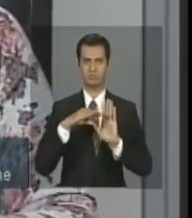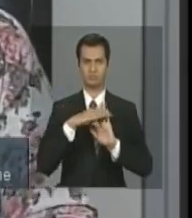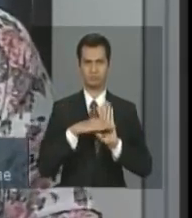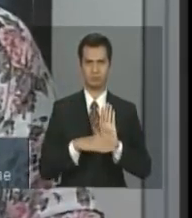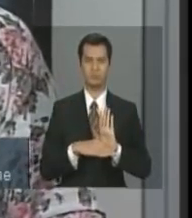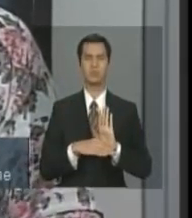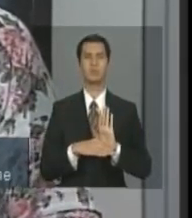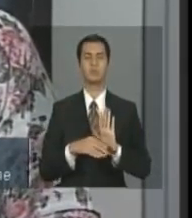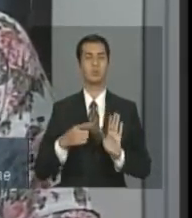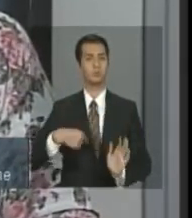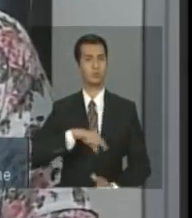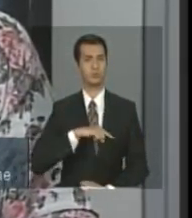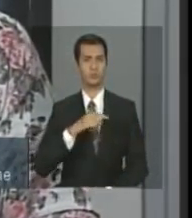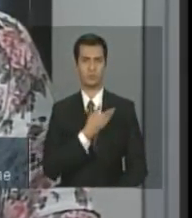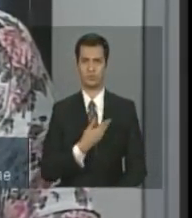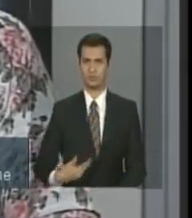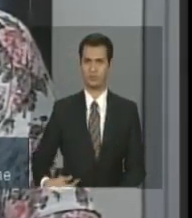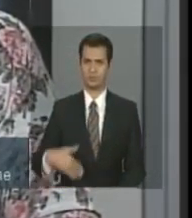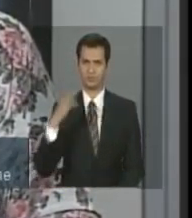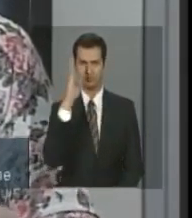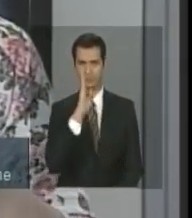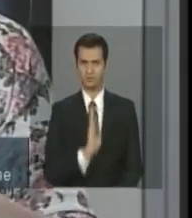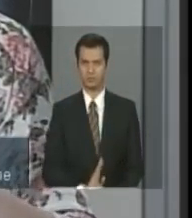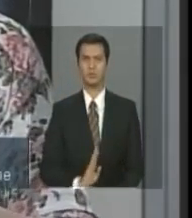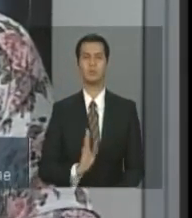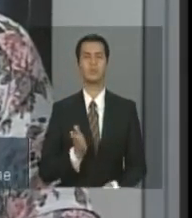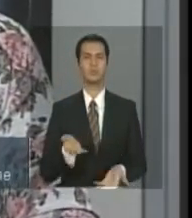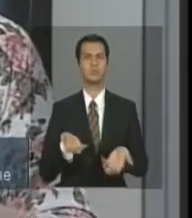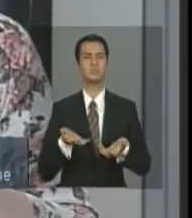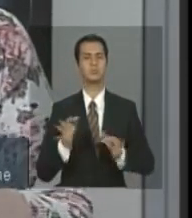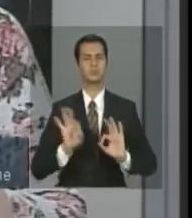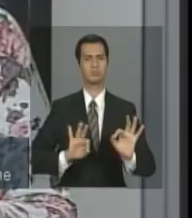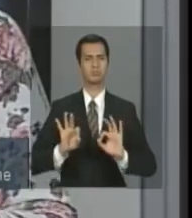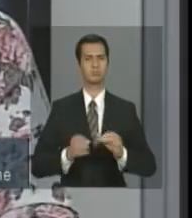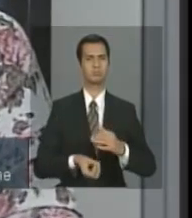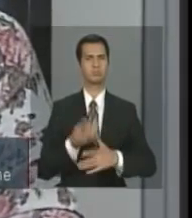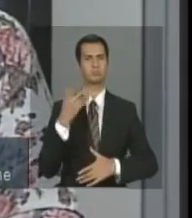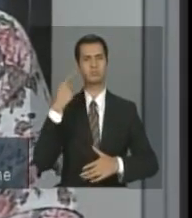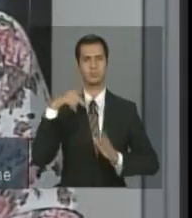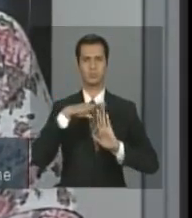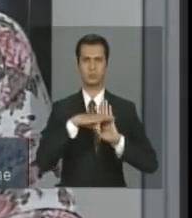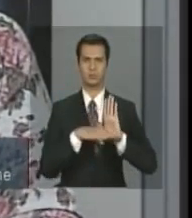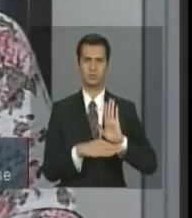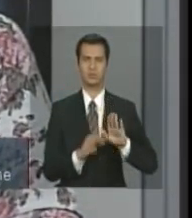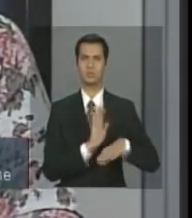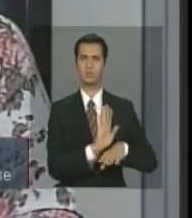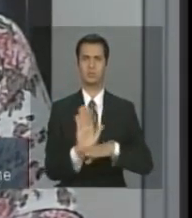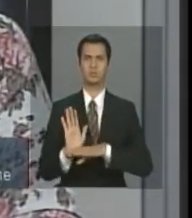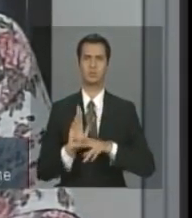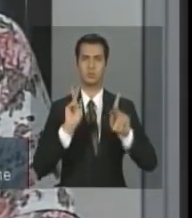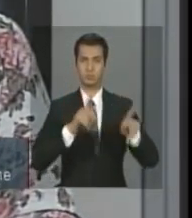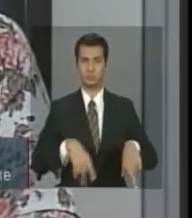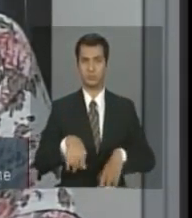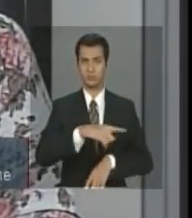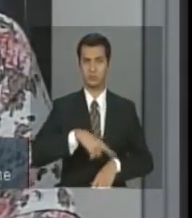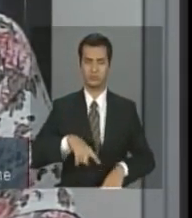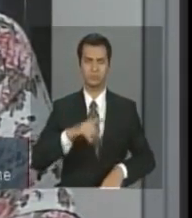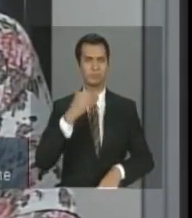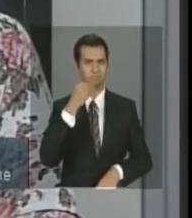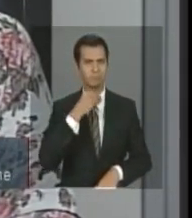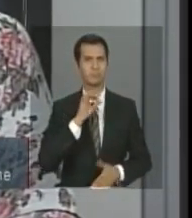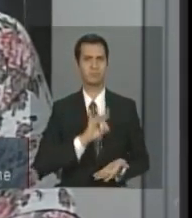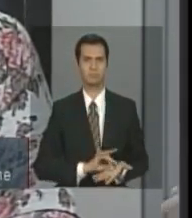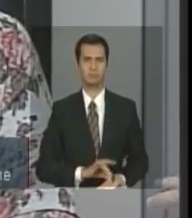governo brasileiro em construir políticas voltadas para esse público, que é um público mais vulnerável, de fato.